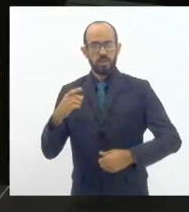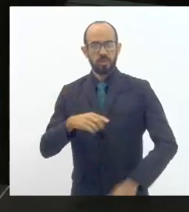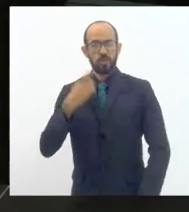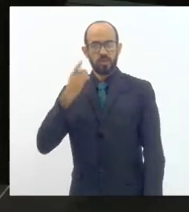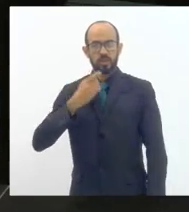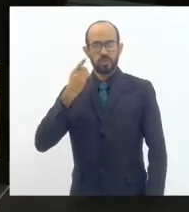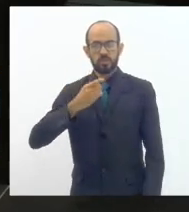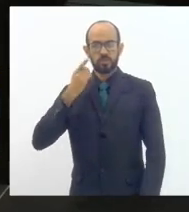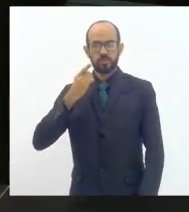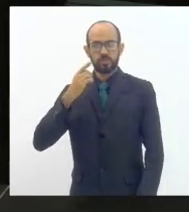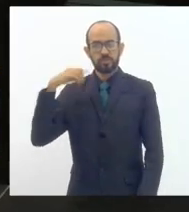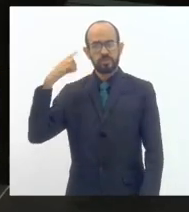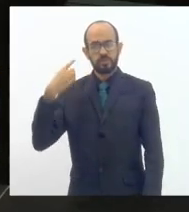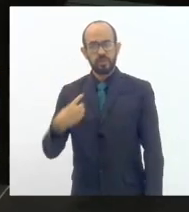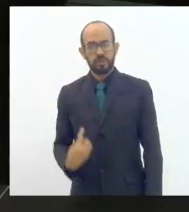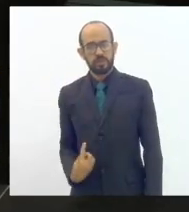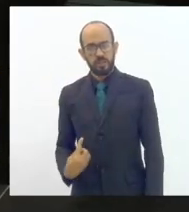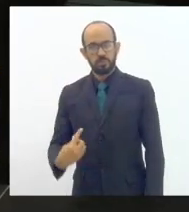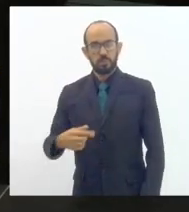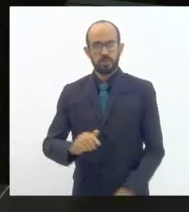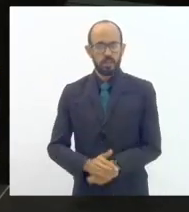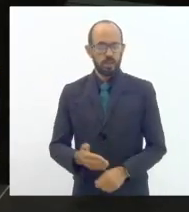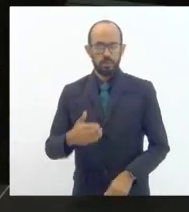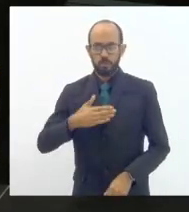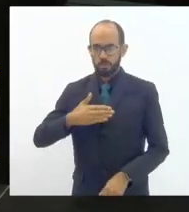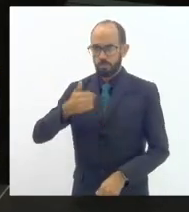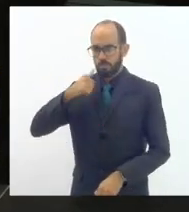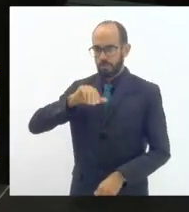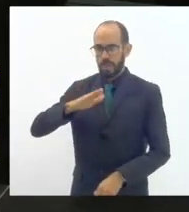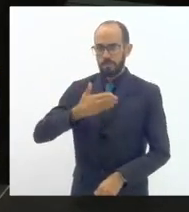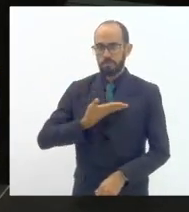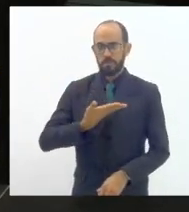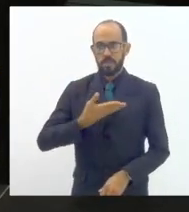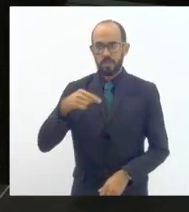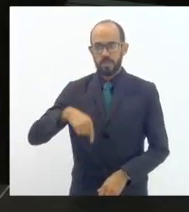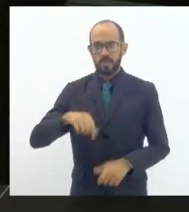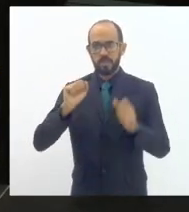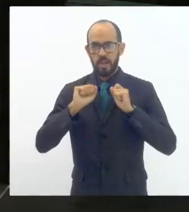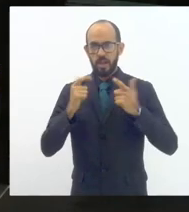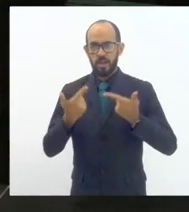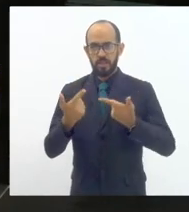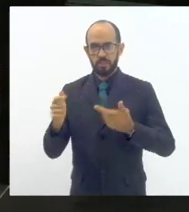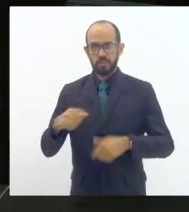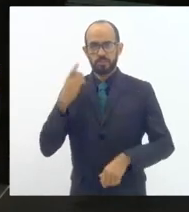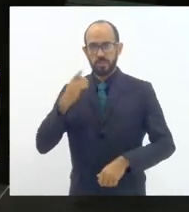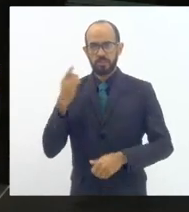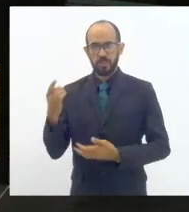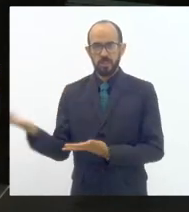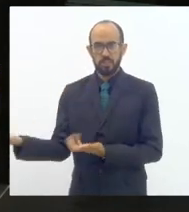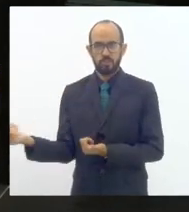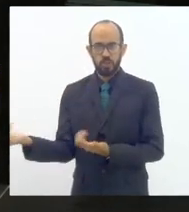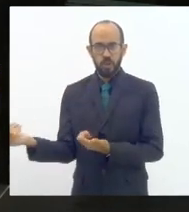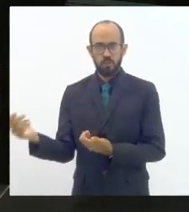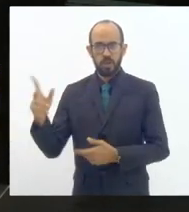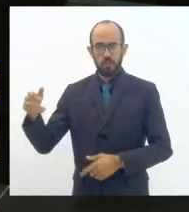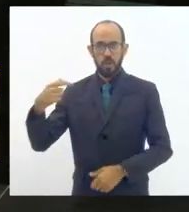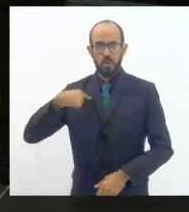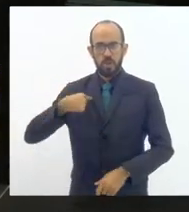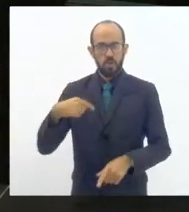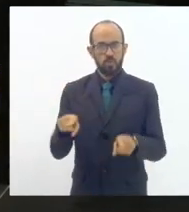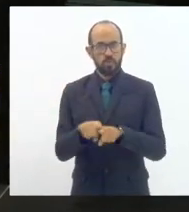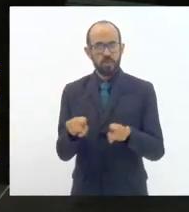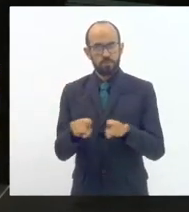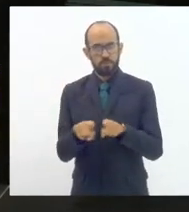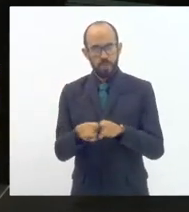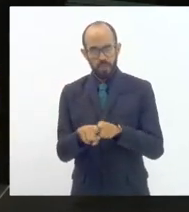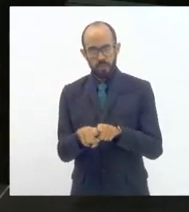deputada Dani Monteiro, minha querida amiga aqui de Alerje, deputada jovem, que assim como eu, vem trilhando também